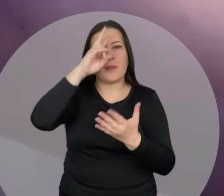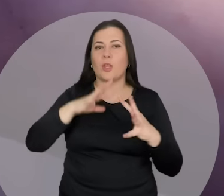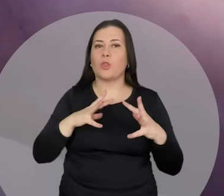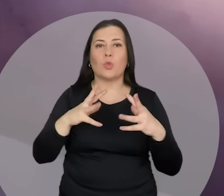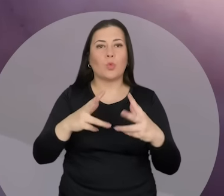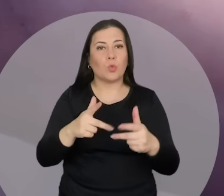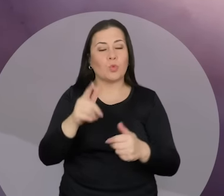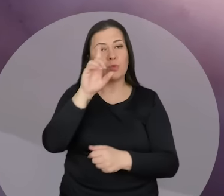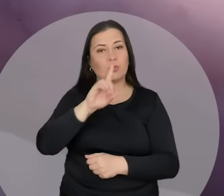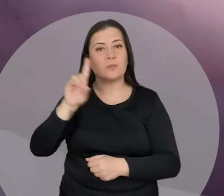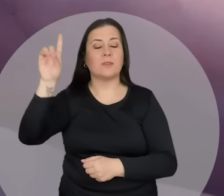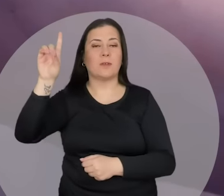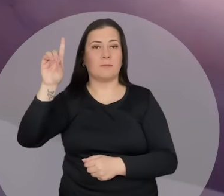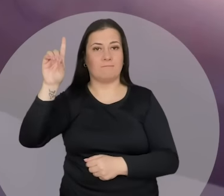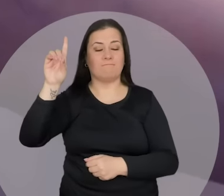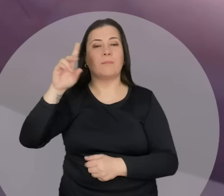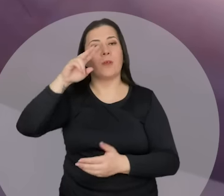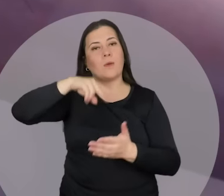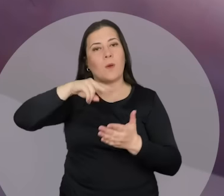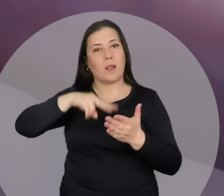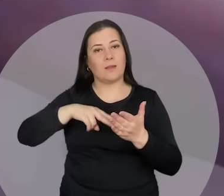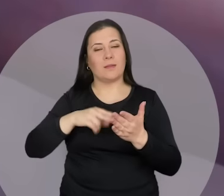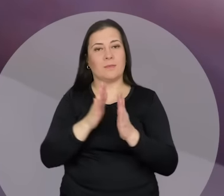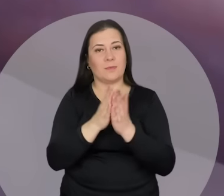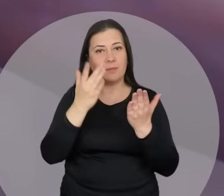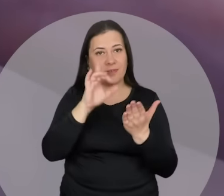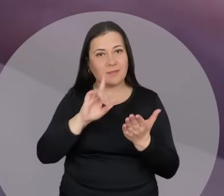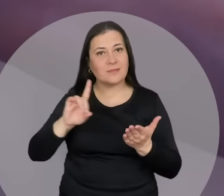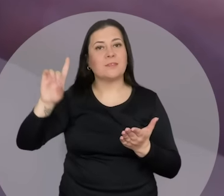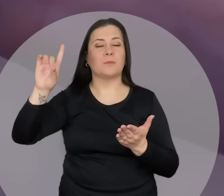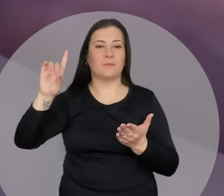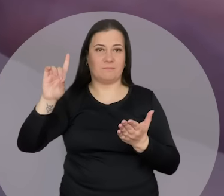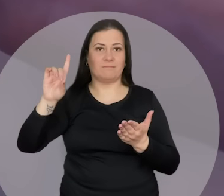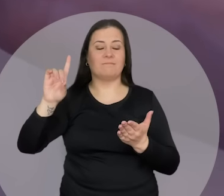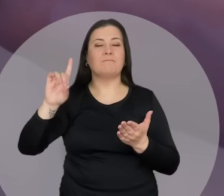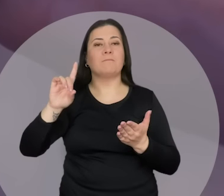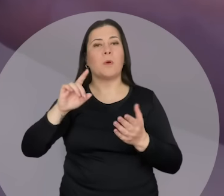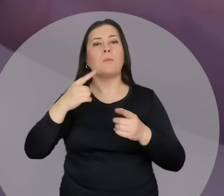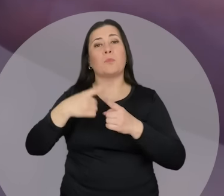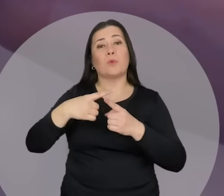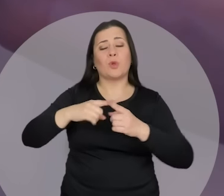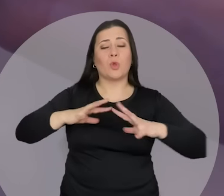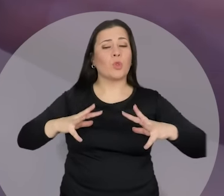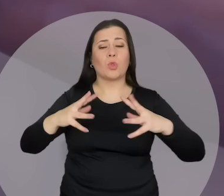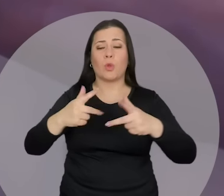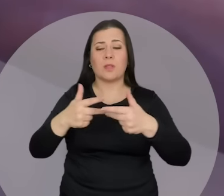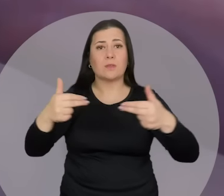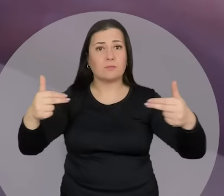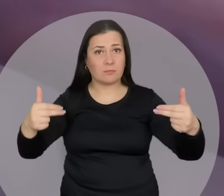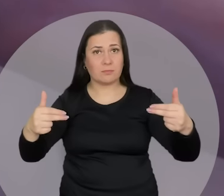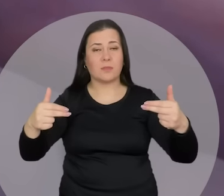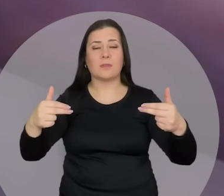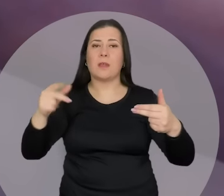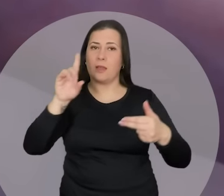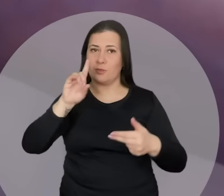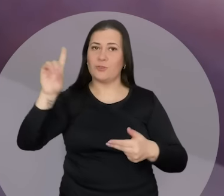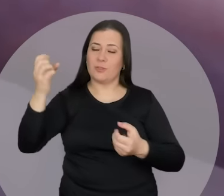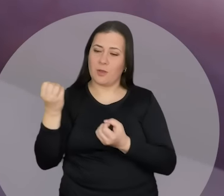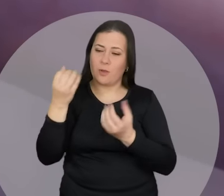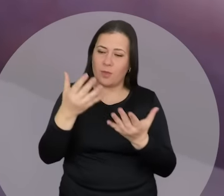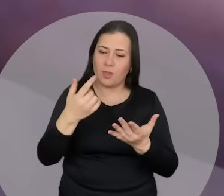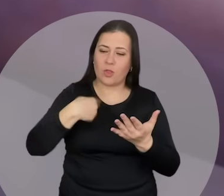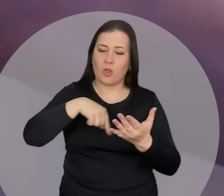como lemos em 1 Crônicas, capítulo 29, versículo 14. porque tudo vem de Ti, e nós só damos o que